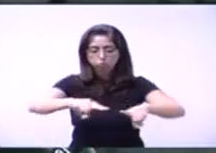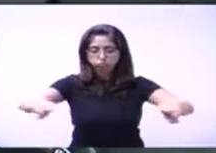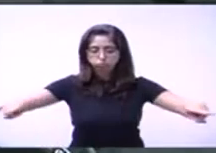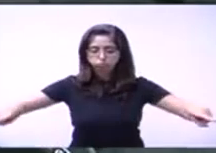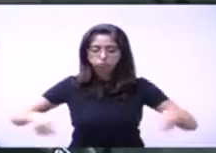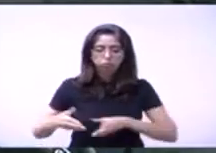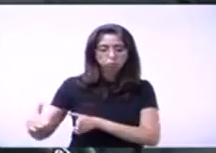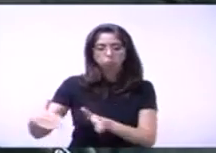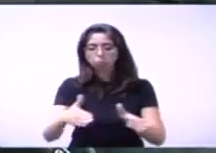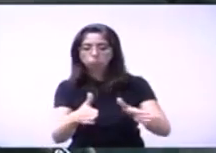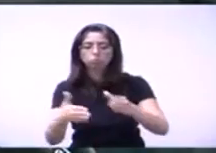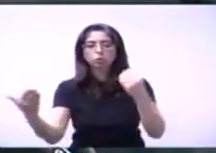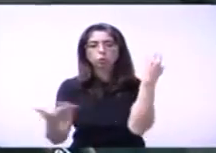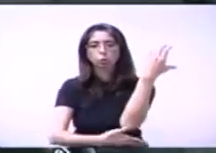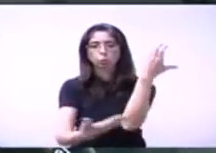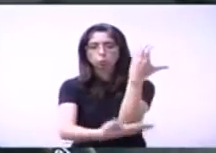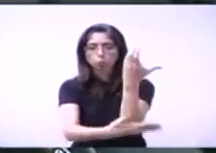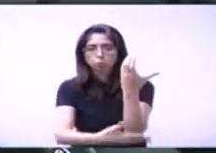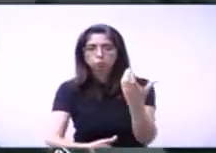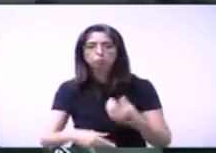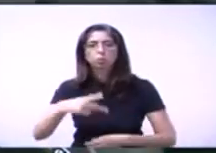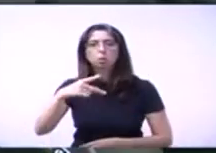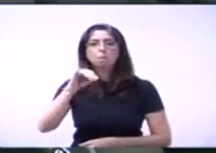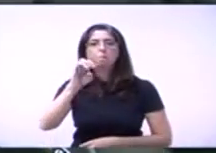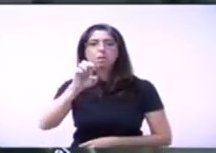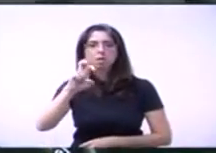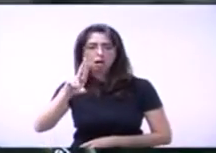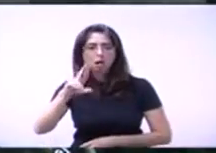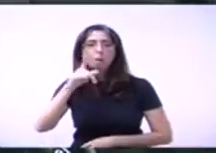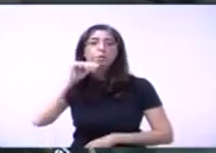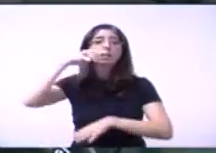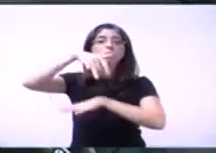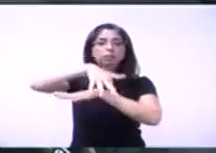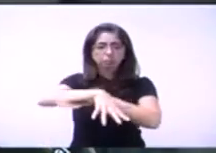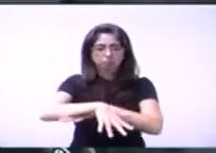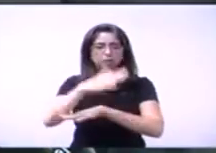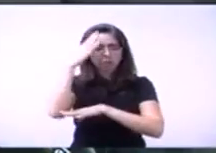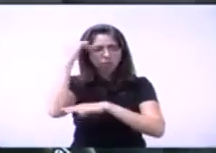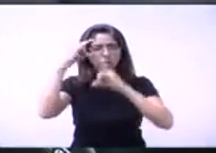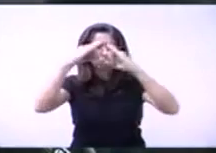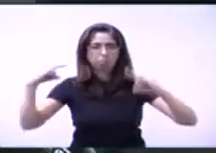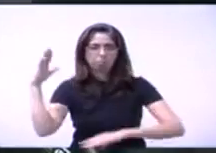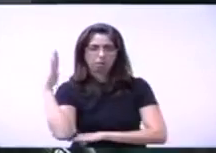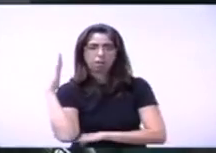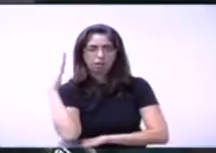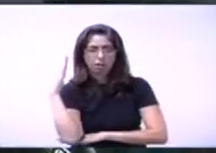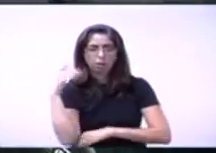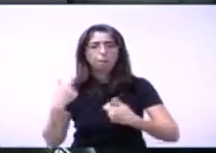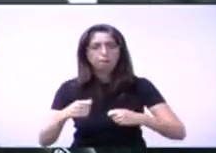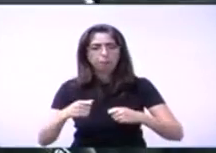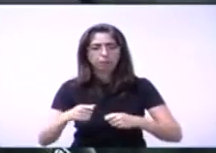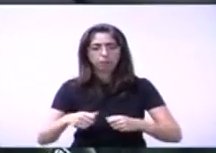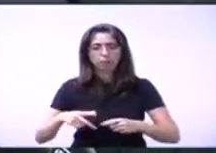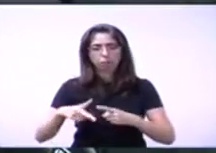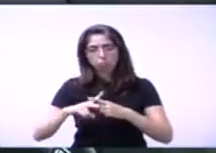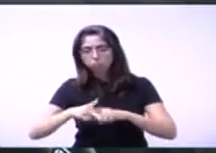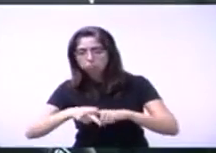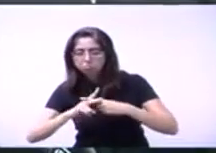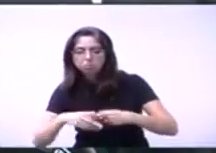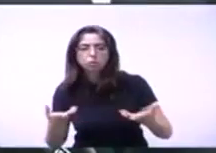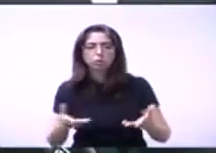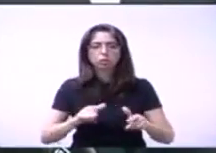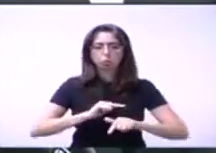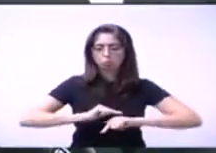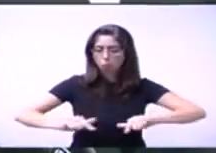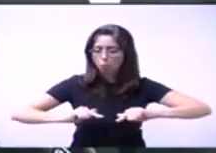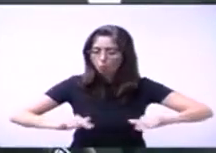e corte do mato alto no pier, localizado no Parque da Represa. 140, da